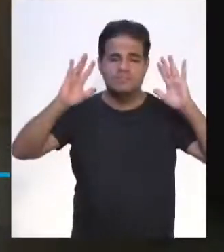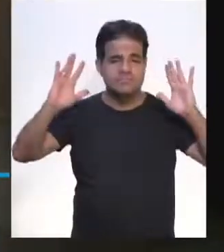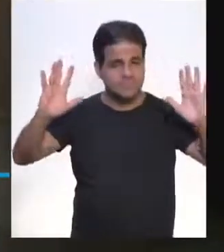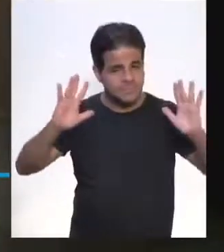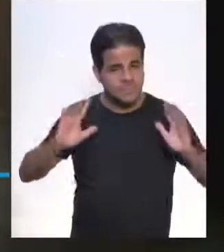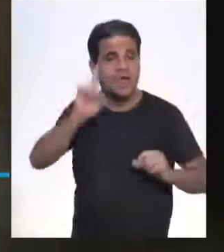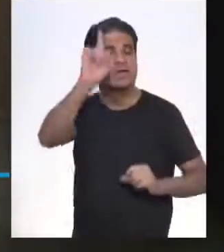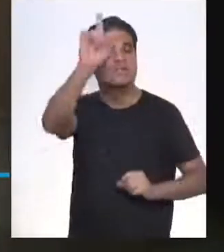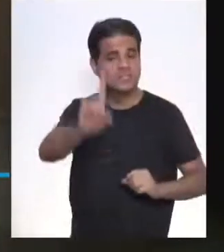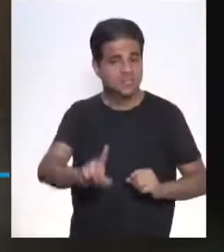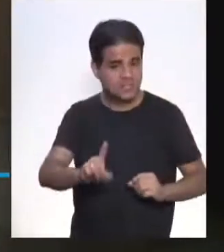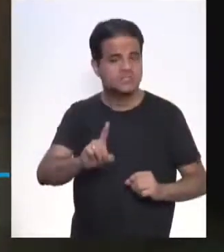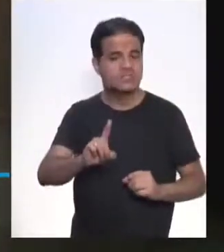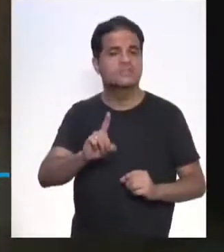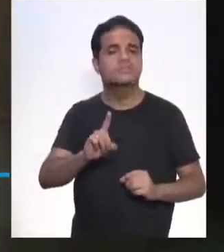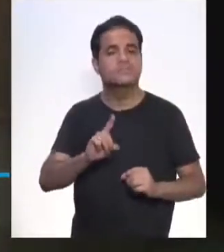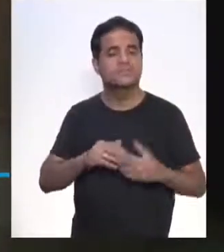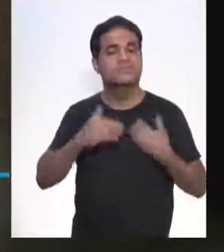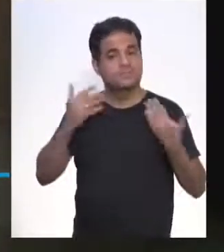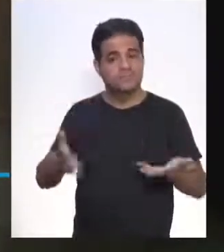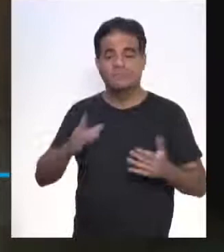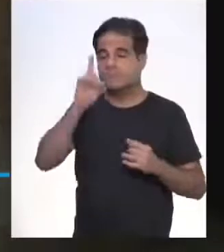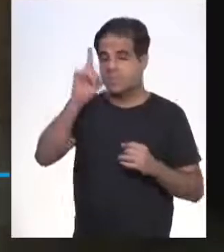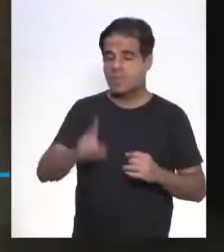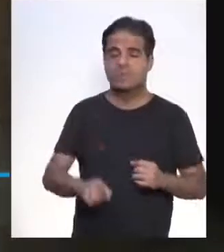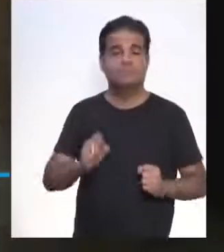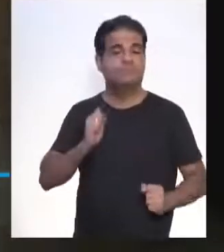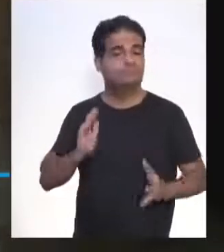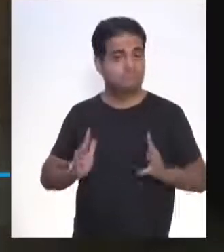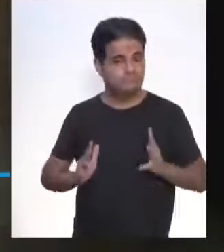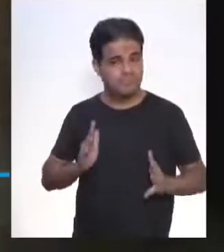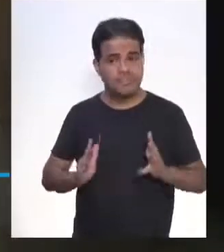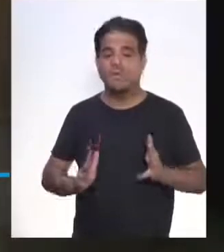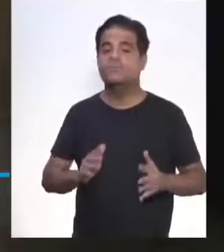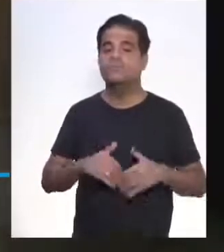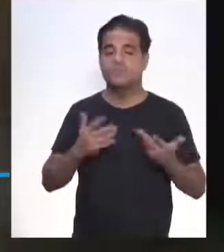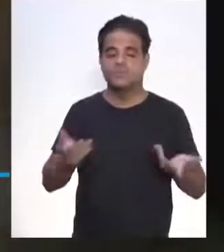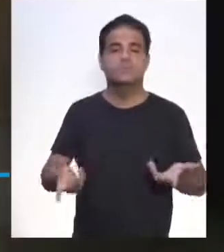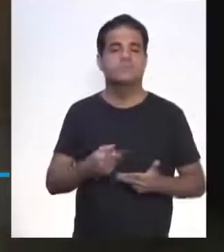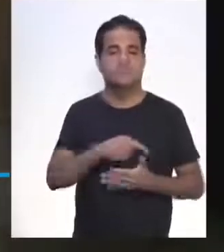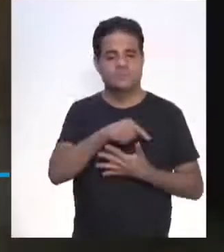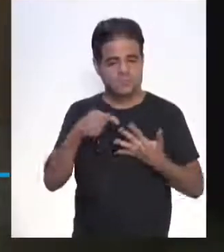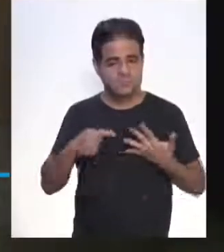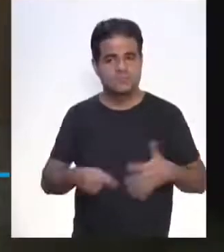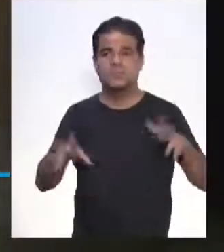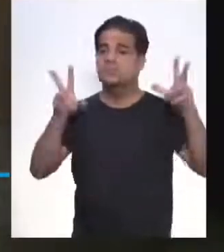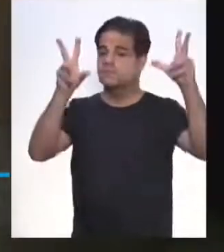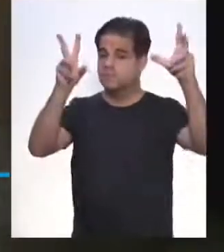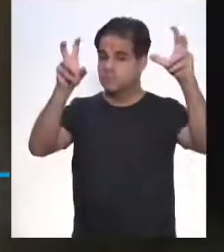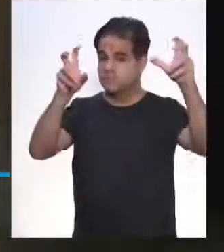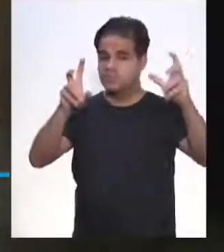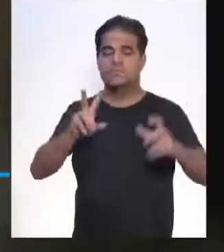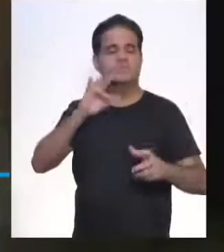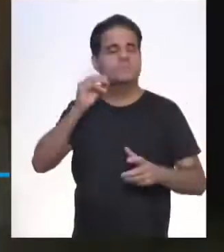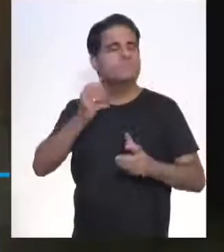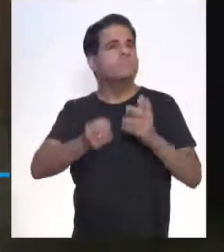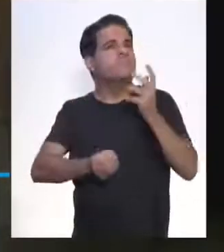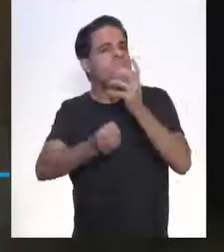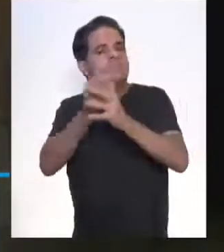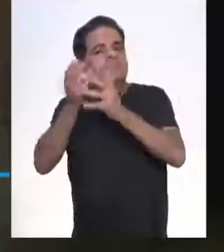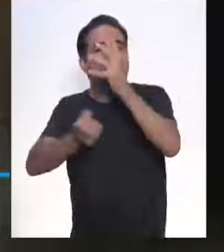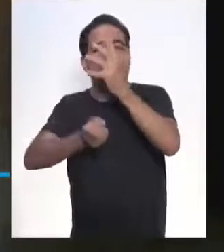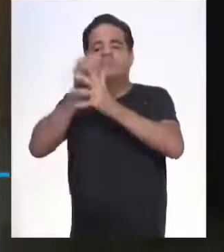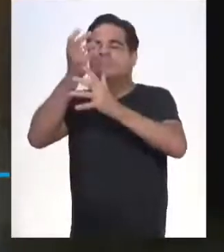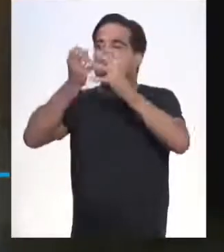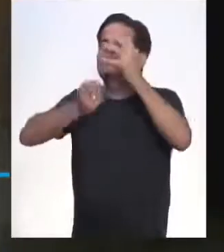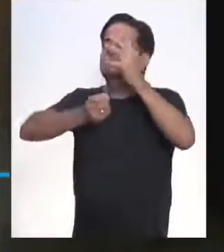direitos ciborgues ou direitos robôs, né? Essas questões vão assim